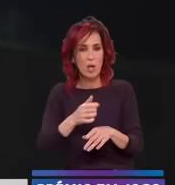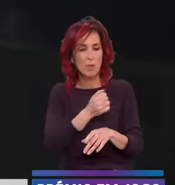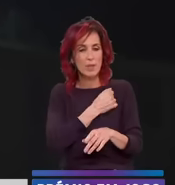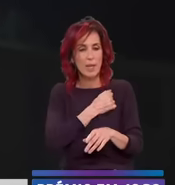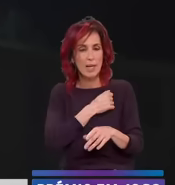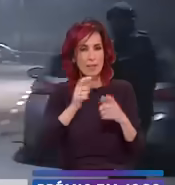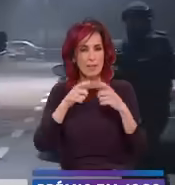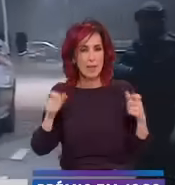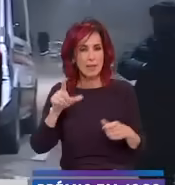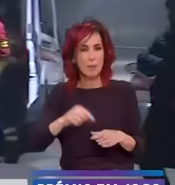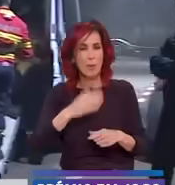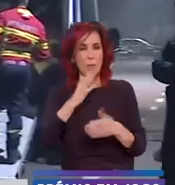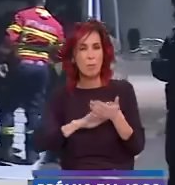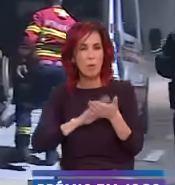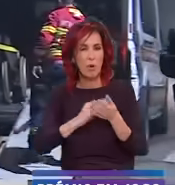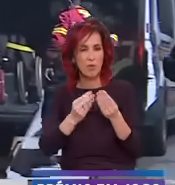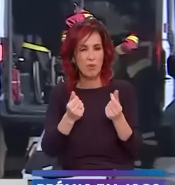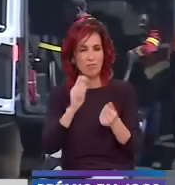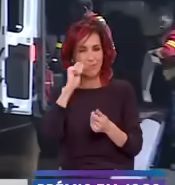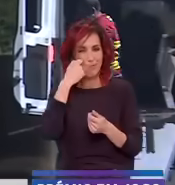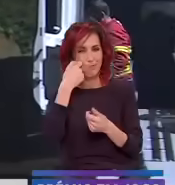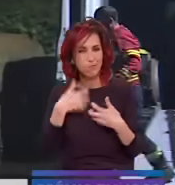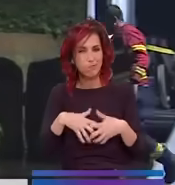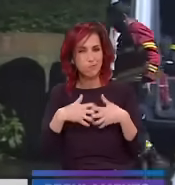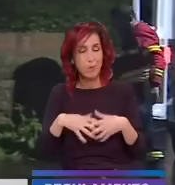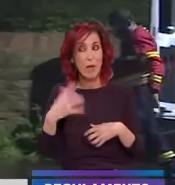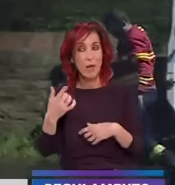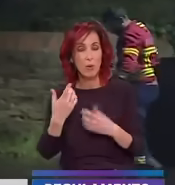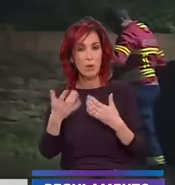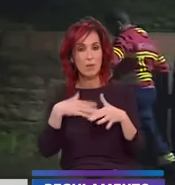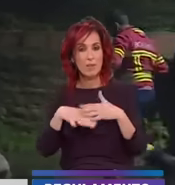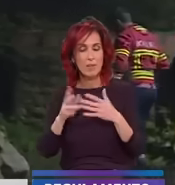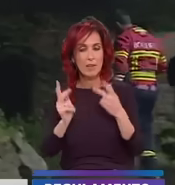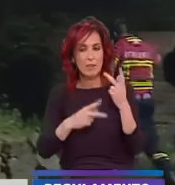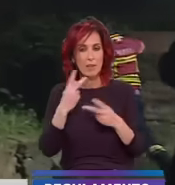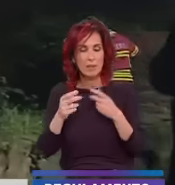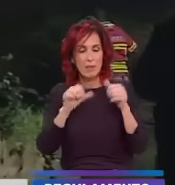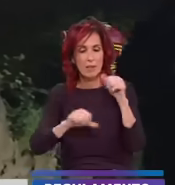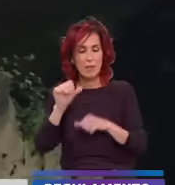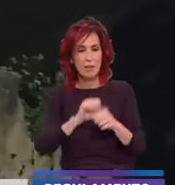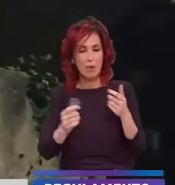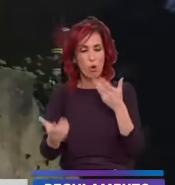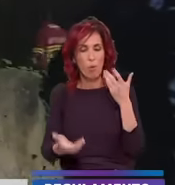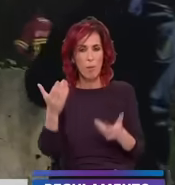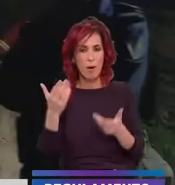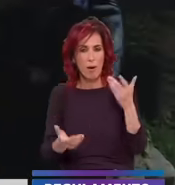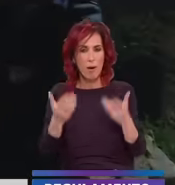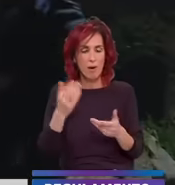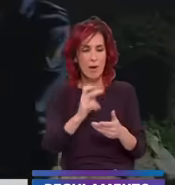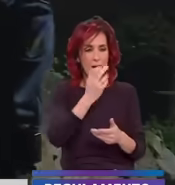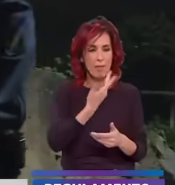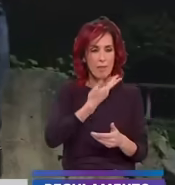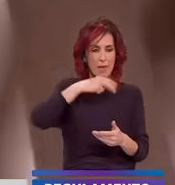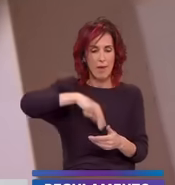de Gaia, vestígios hemáticos suspeitos. Serão agora realizadas análises para fazer comparação ao ADN